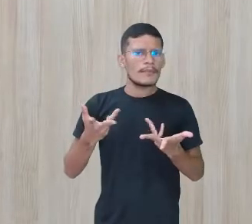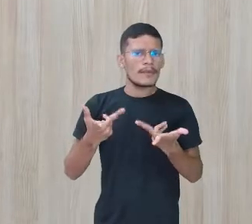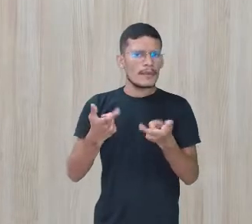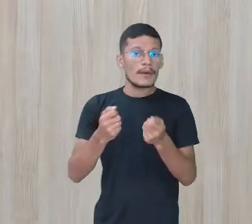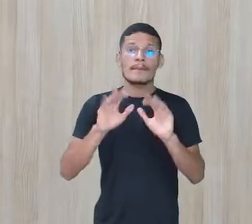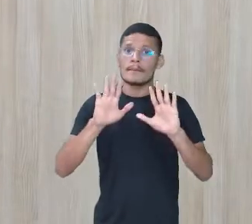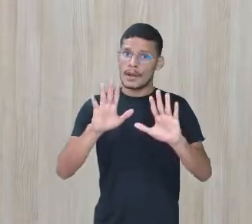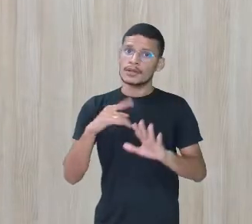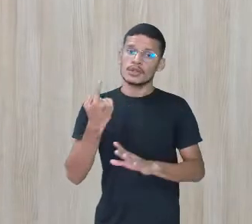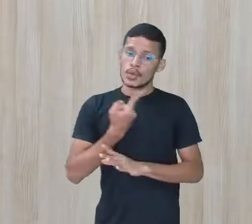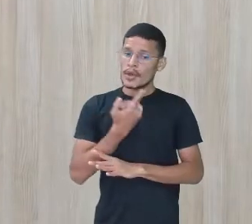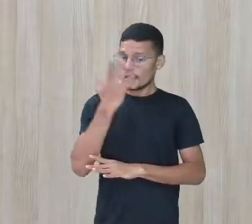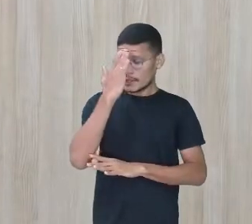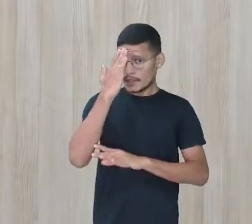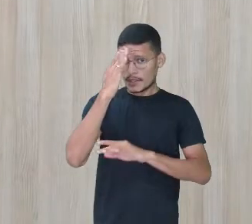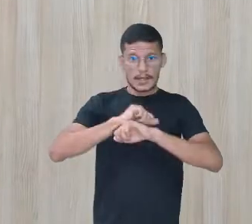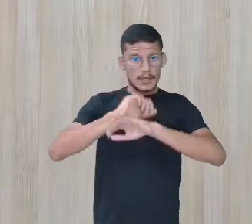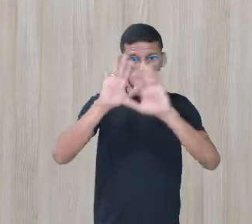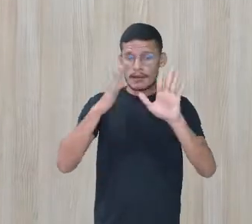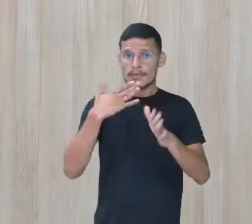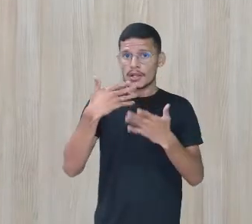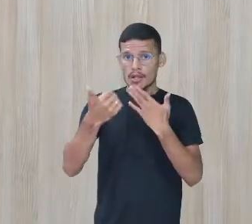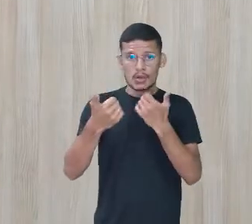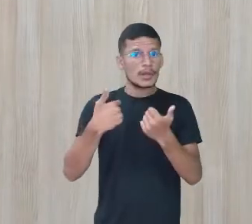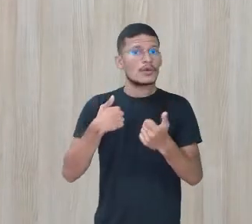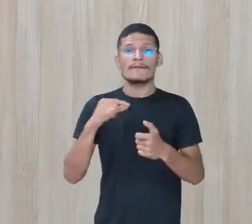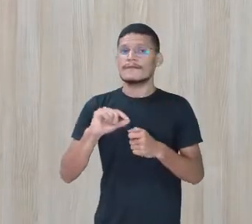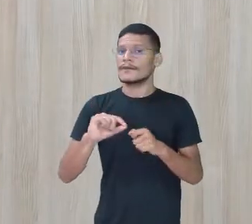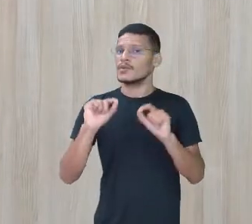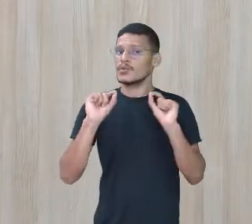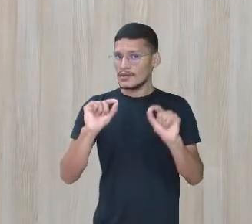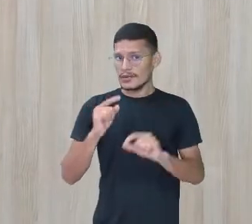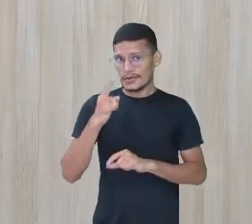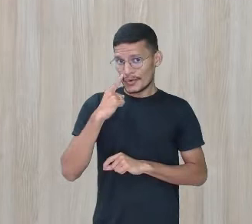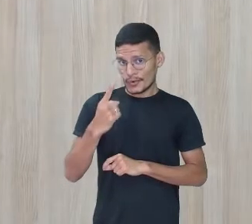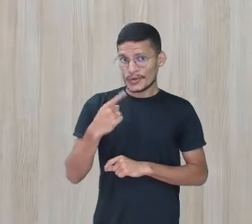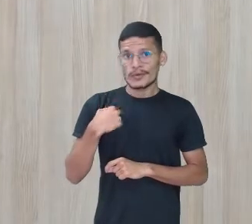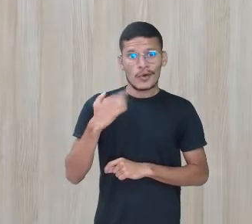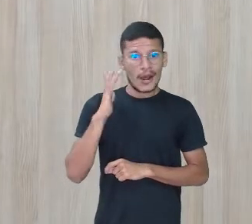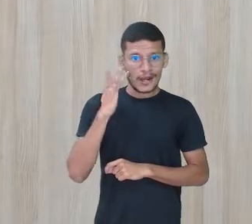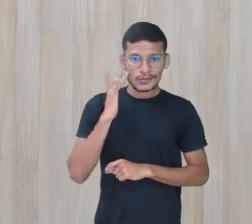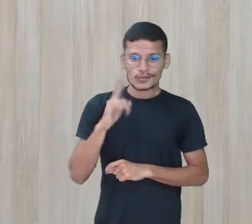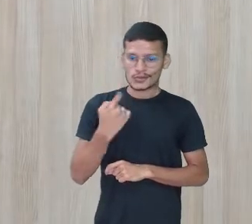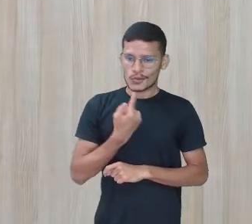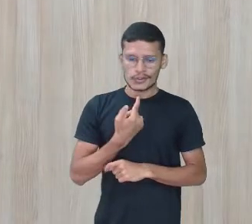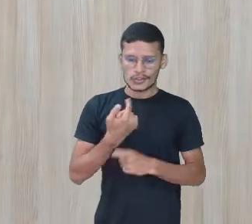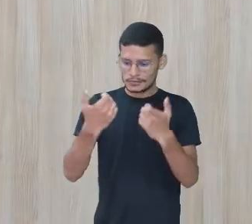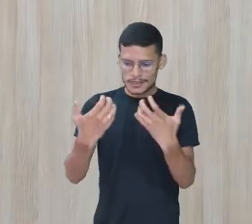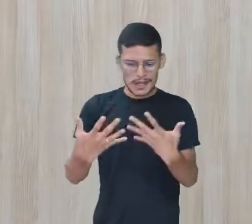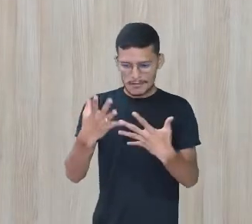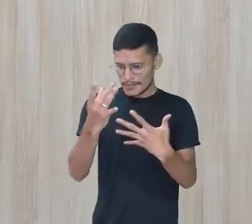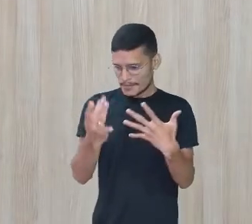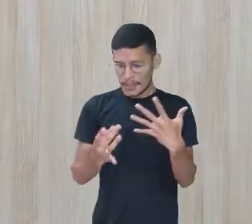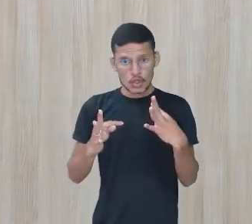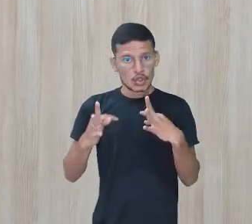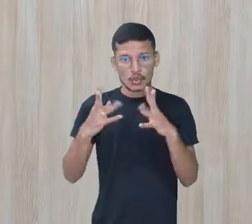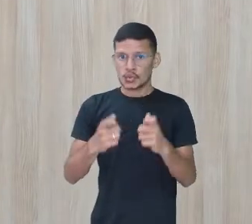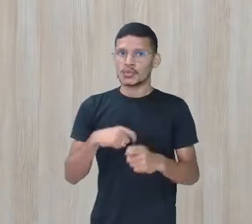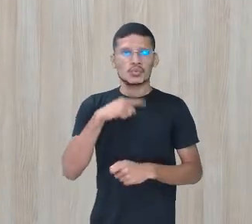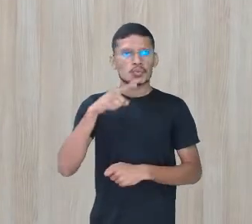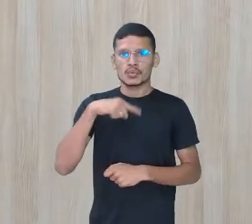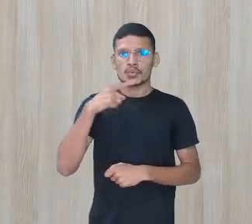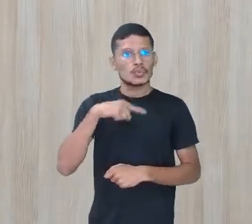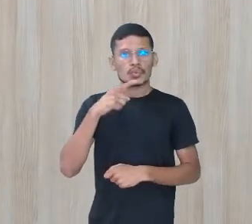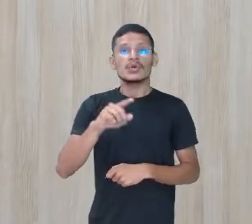que a gente pudesse entender um pouco melhor, eu fiz o seguinte, né? Então acho que a gente nunca é capaz de explicar sobre tudo e de falar de